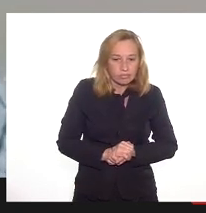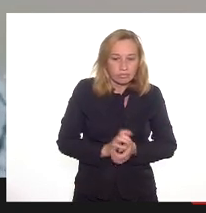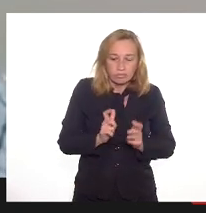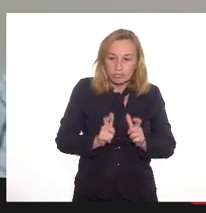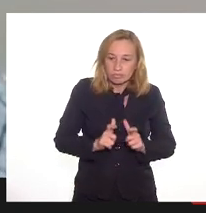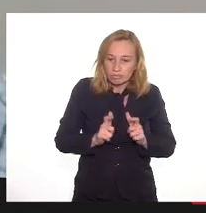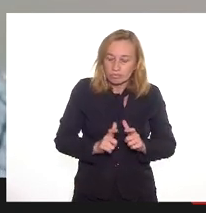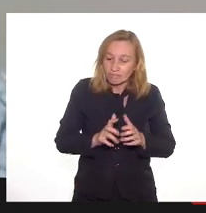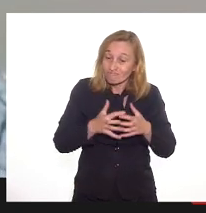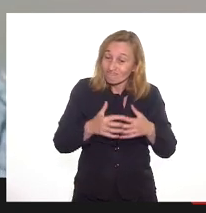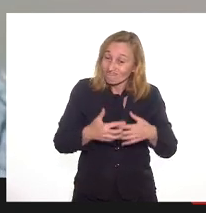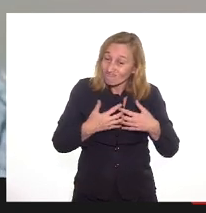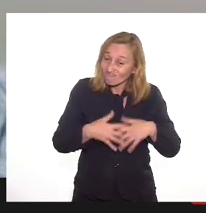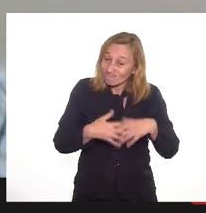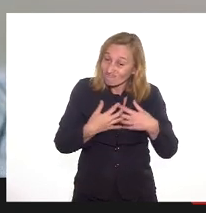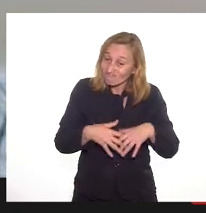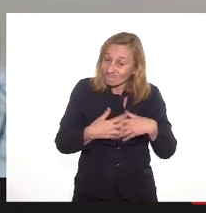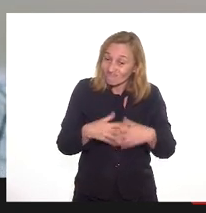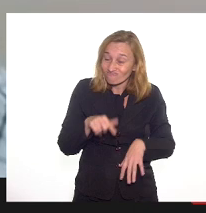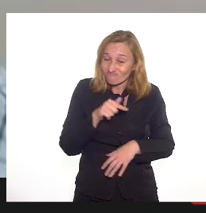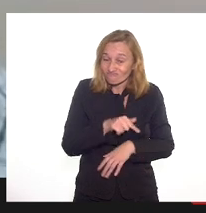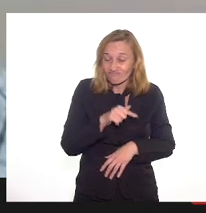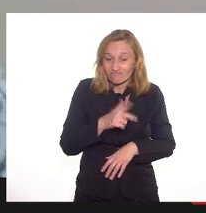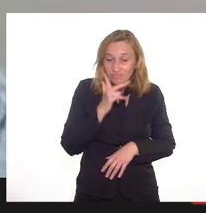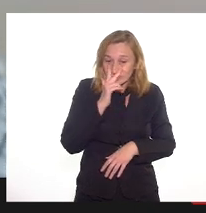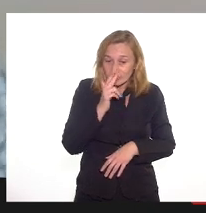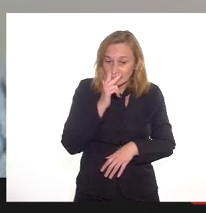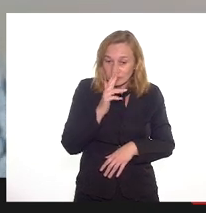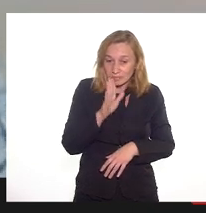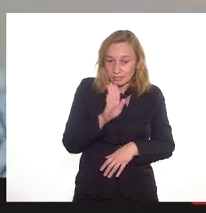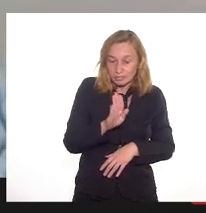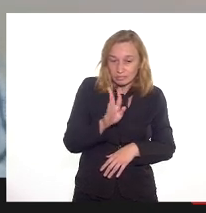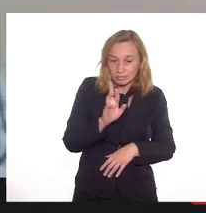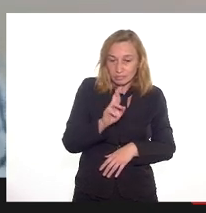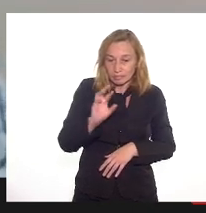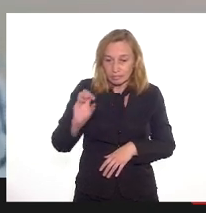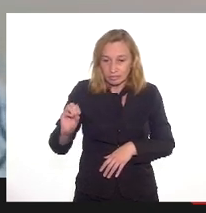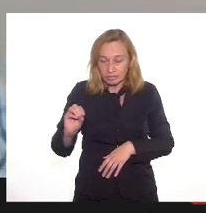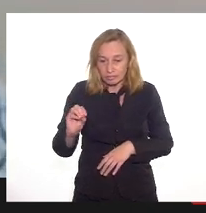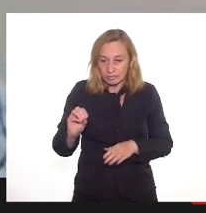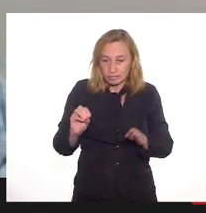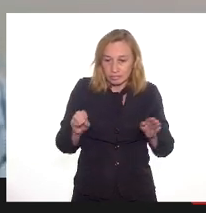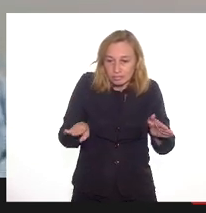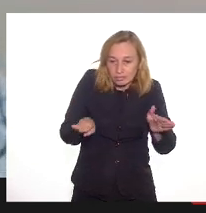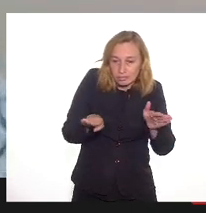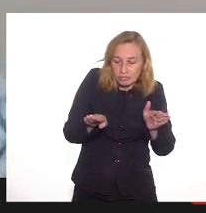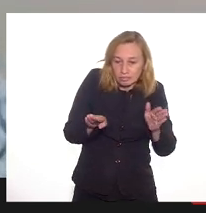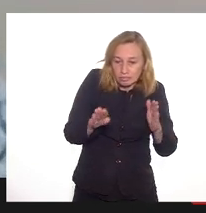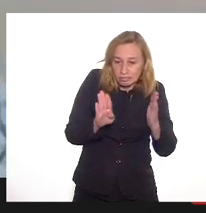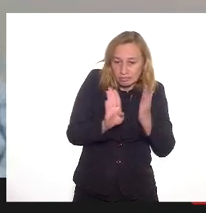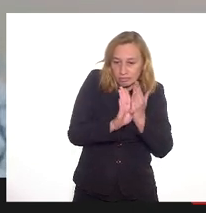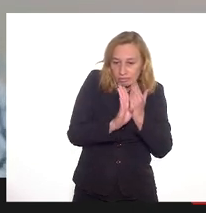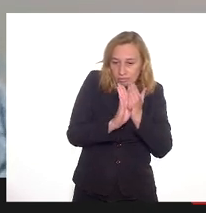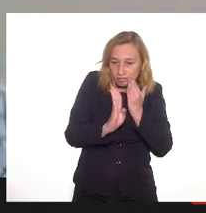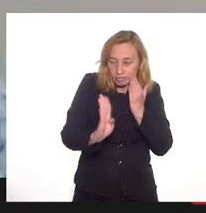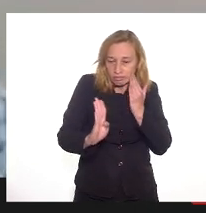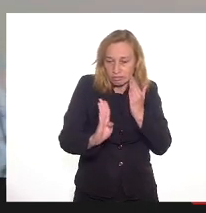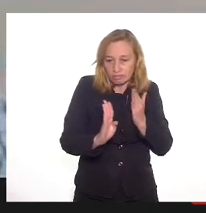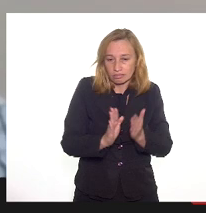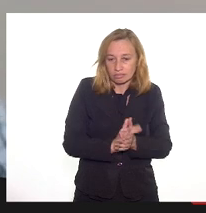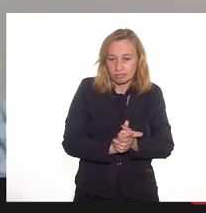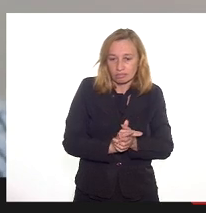ali muito complicado, viu? Parece que tem barraco que faz parede com a Reduc. Quer dizer, do ponto de vista